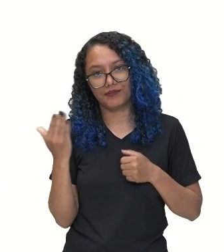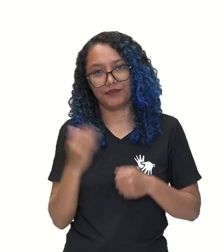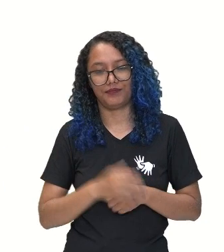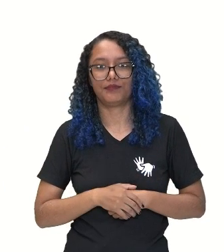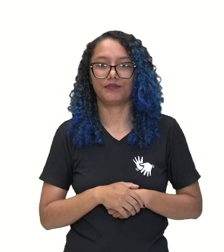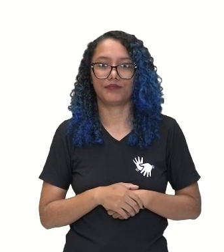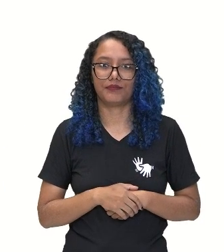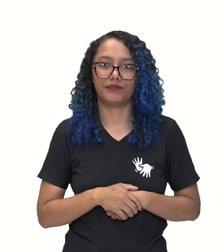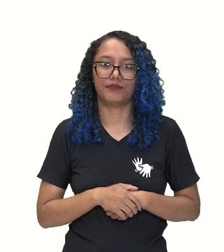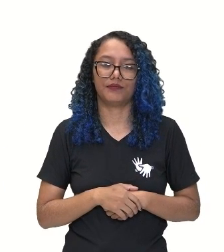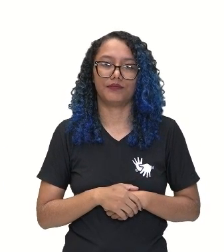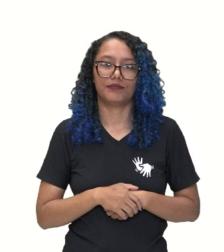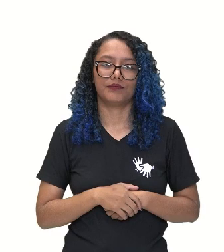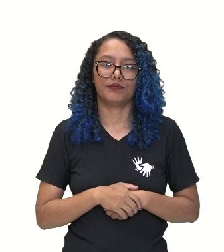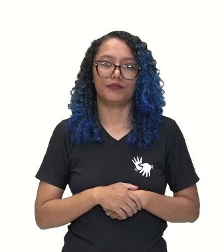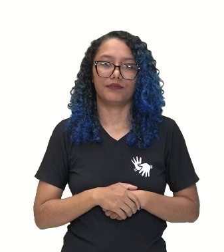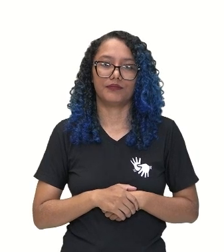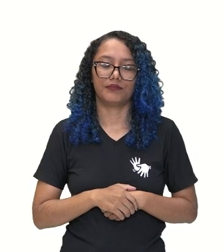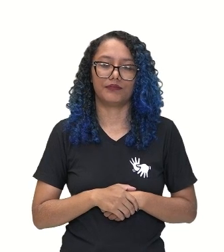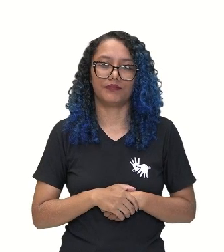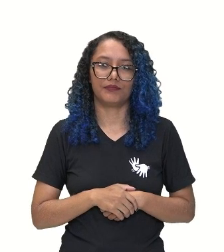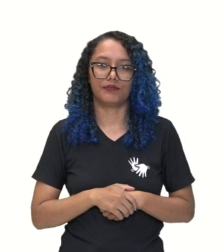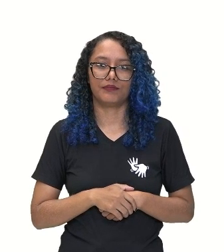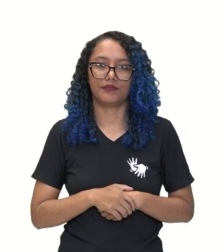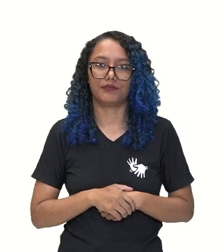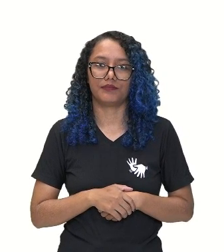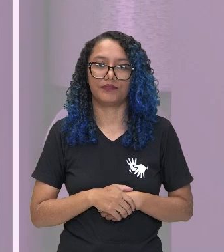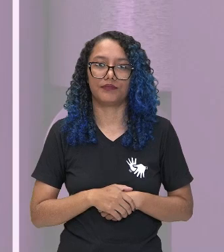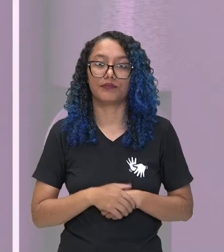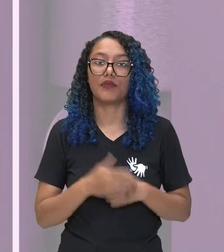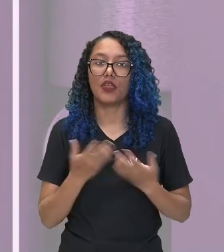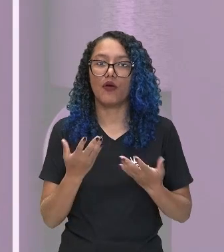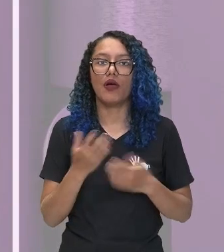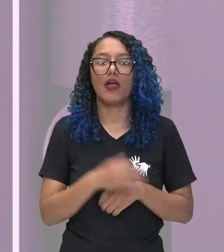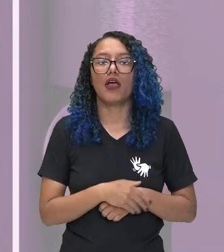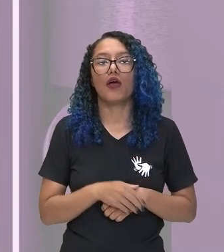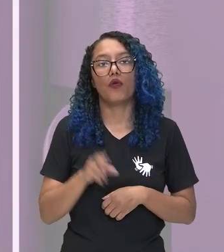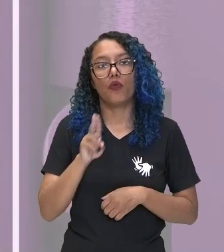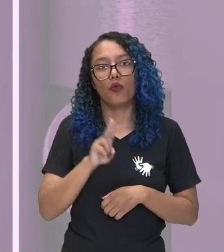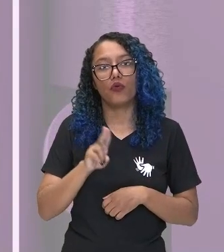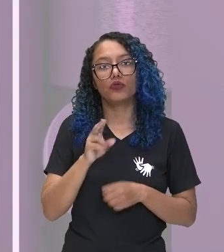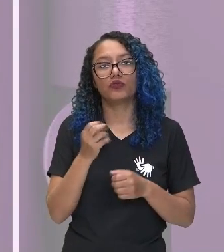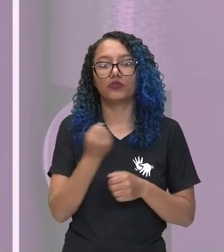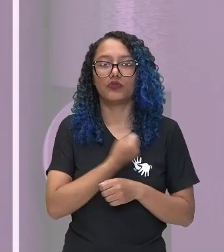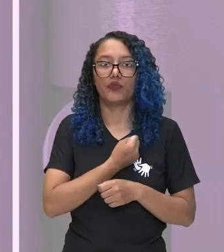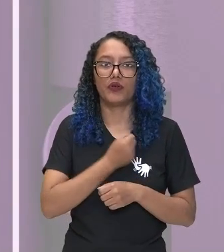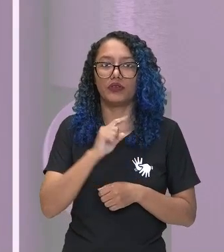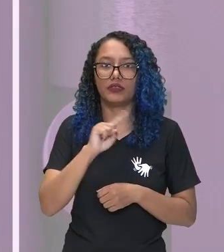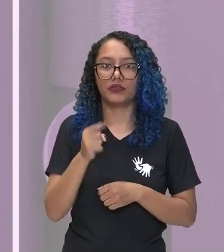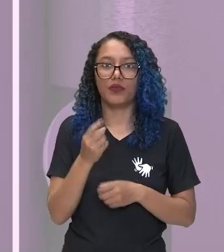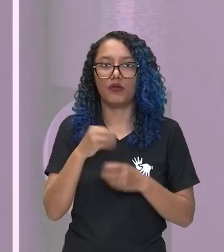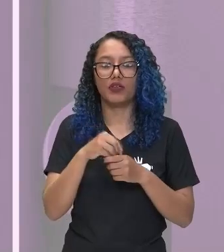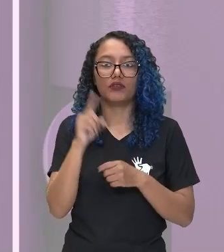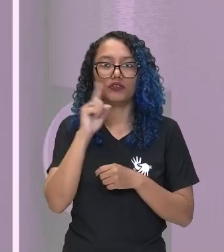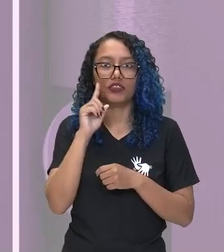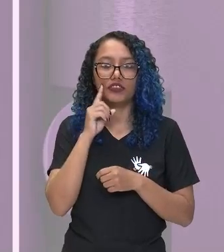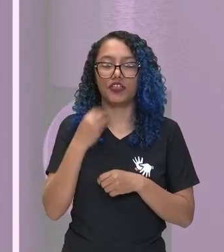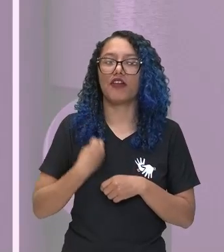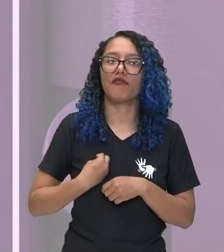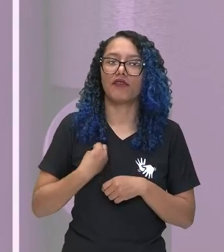vimos diretamente a aplicação de frações decimais, números decimais aí no nosso dia a dia,